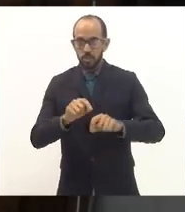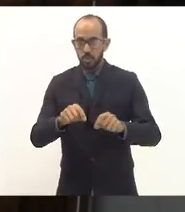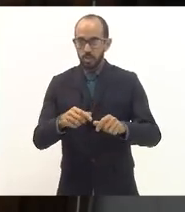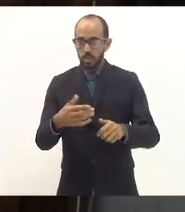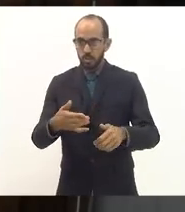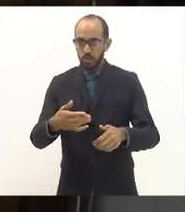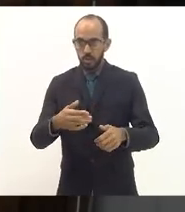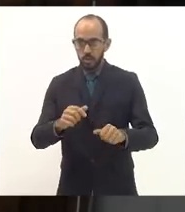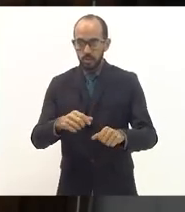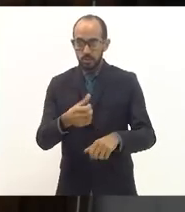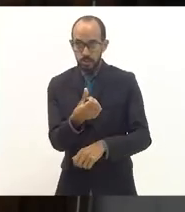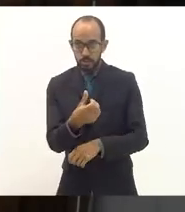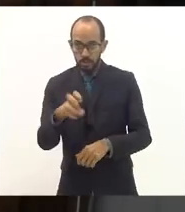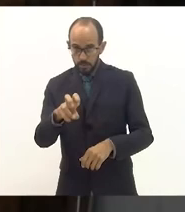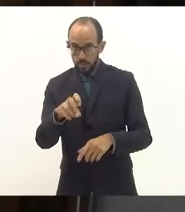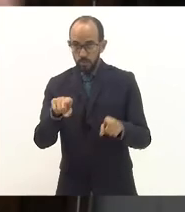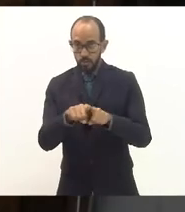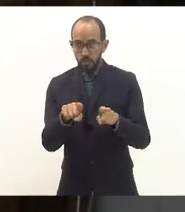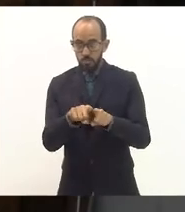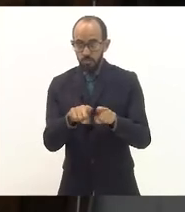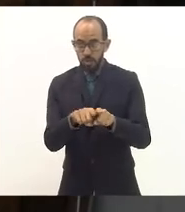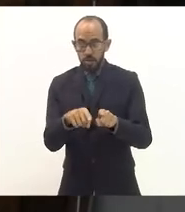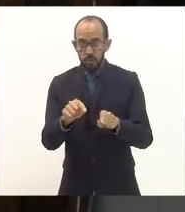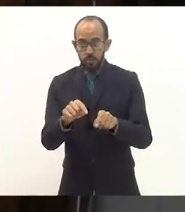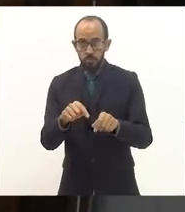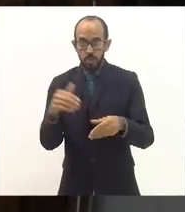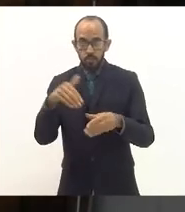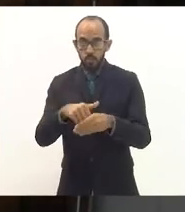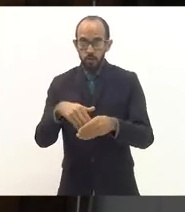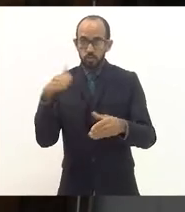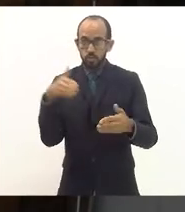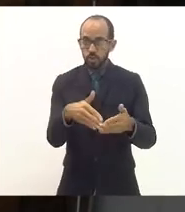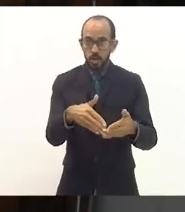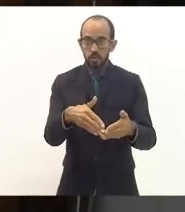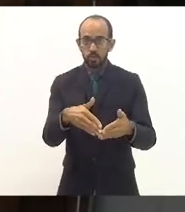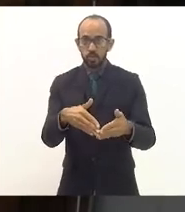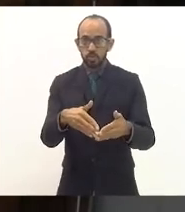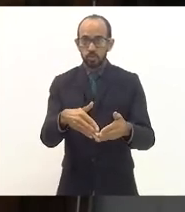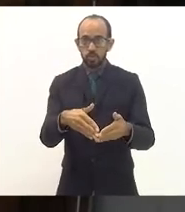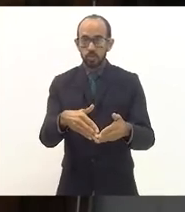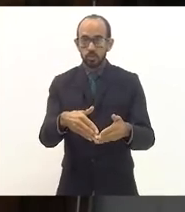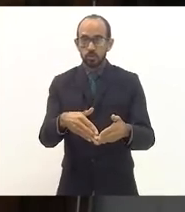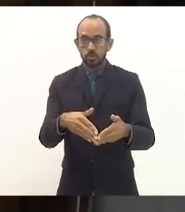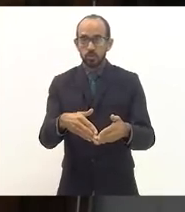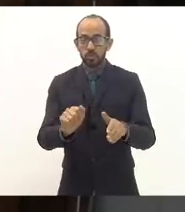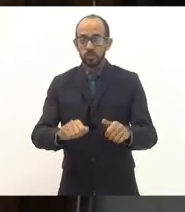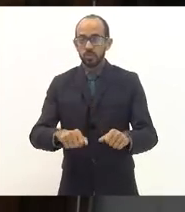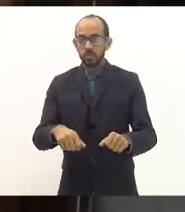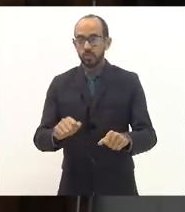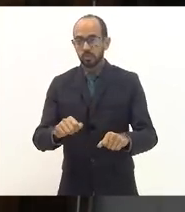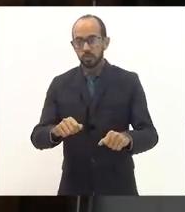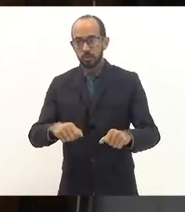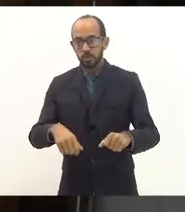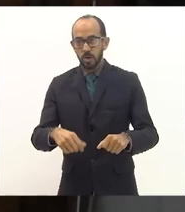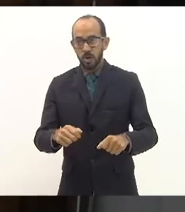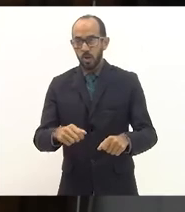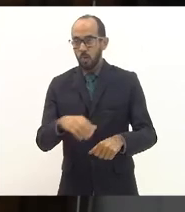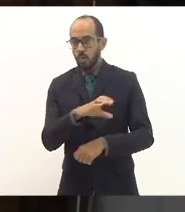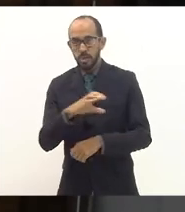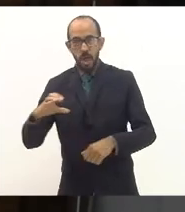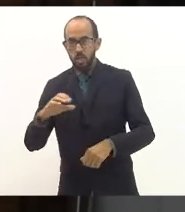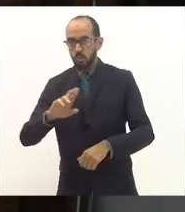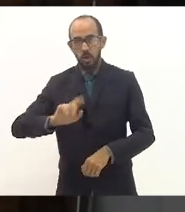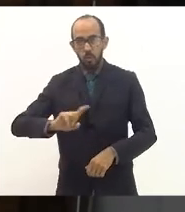que em 65, pelo voto direto, Brizola chegasse à presidência da República. Cunhado não é